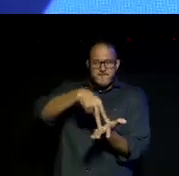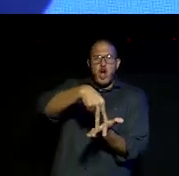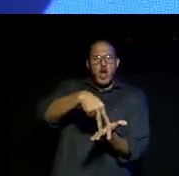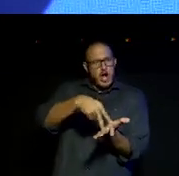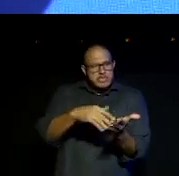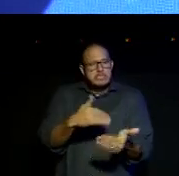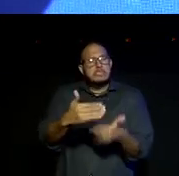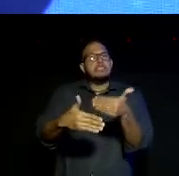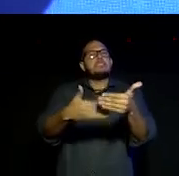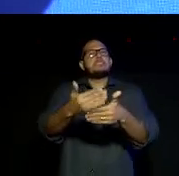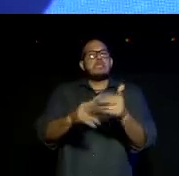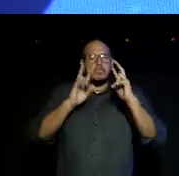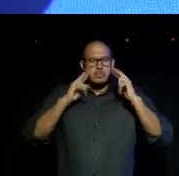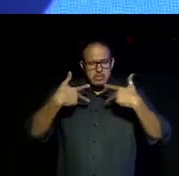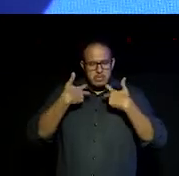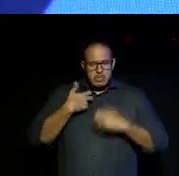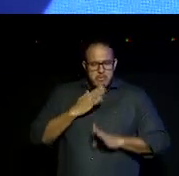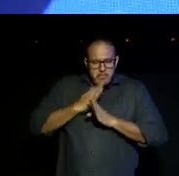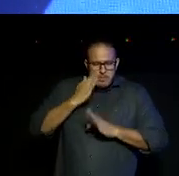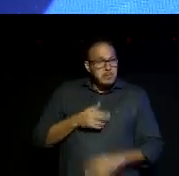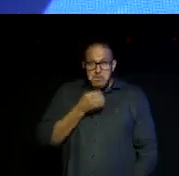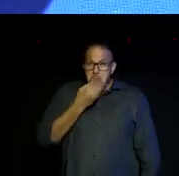sólidas. Essa constatação é fundamental, não é para